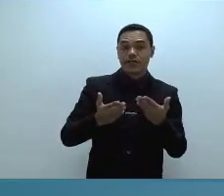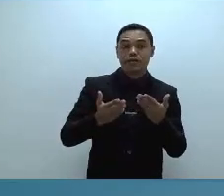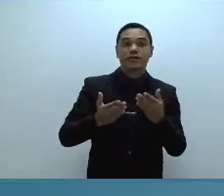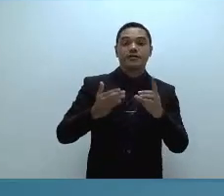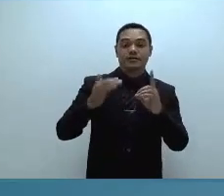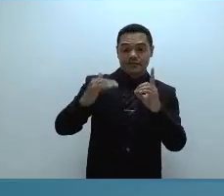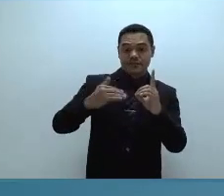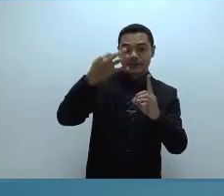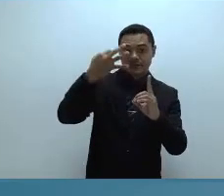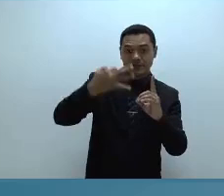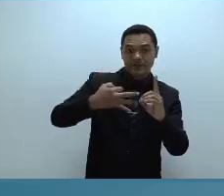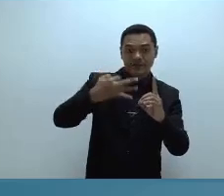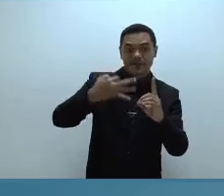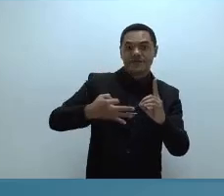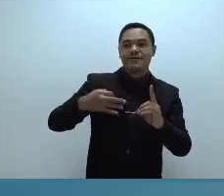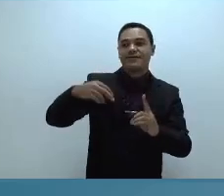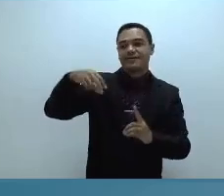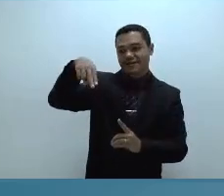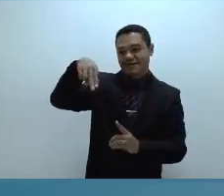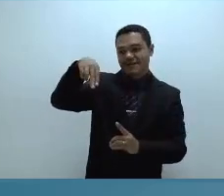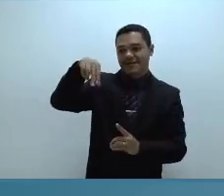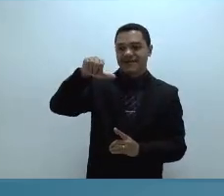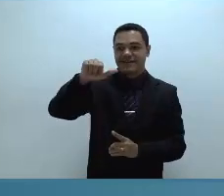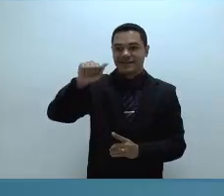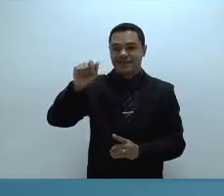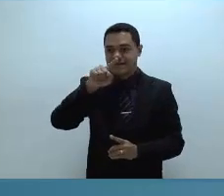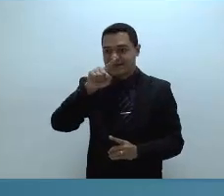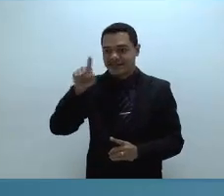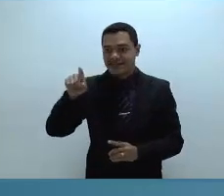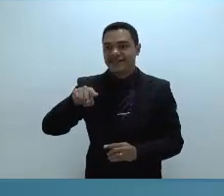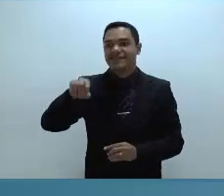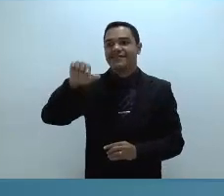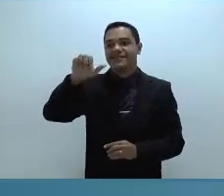Desembargadora Nazaré, futura presidente, tem a palavra.